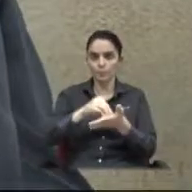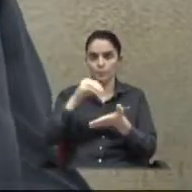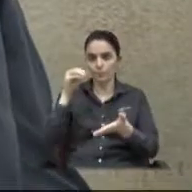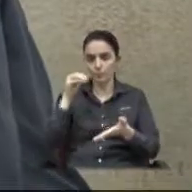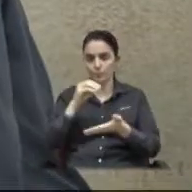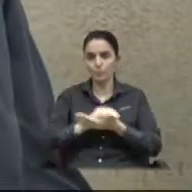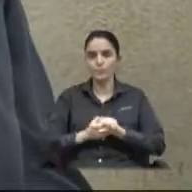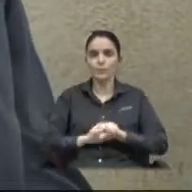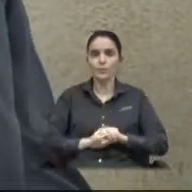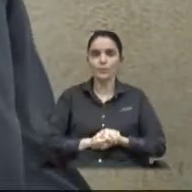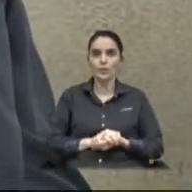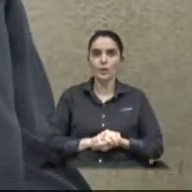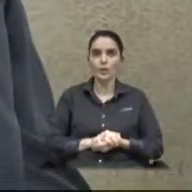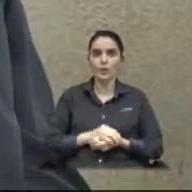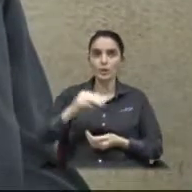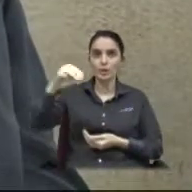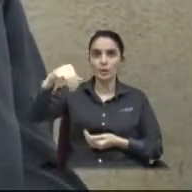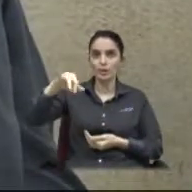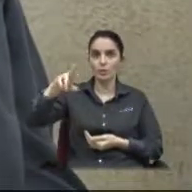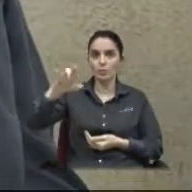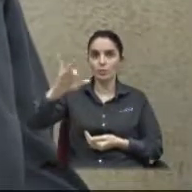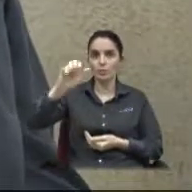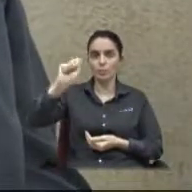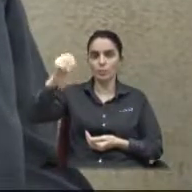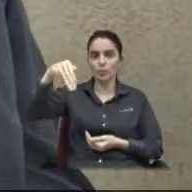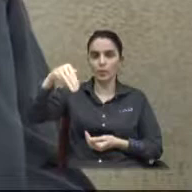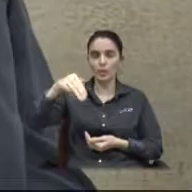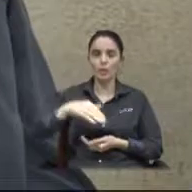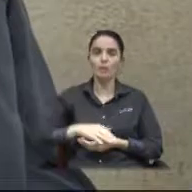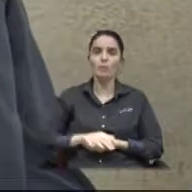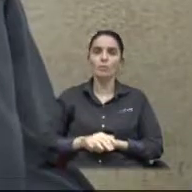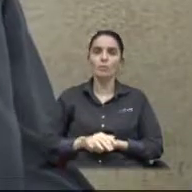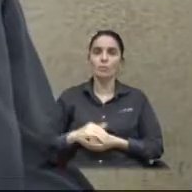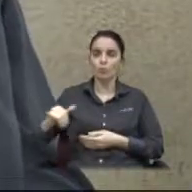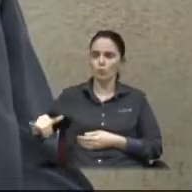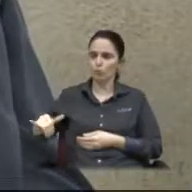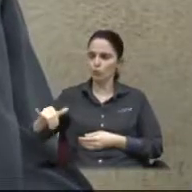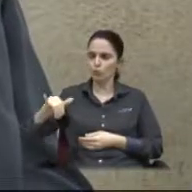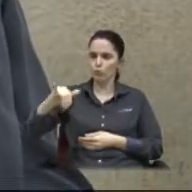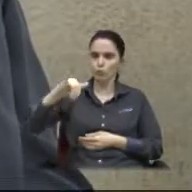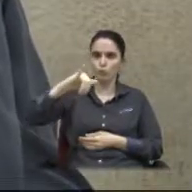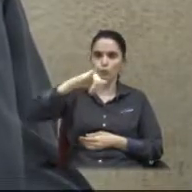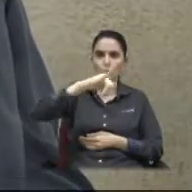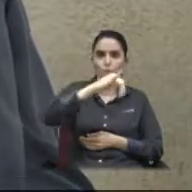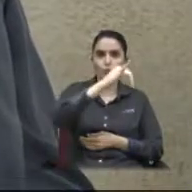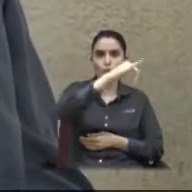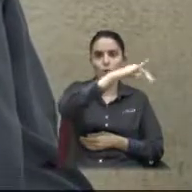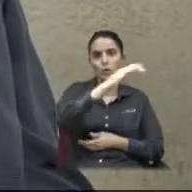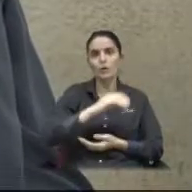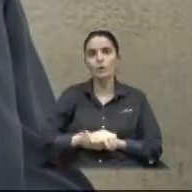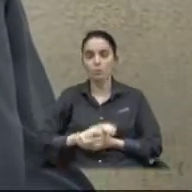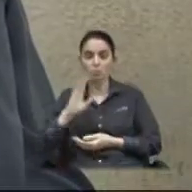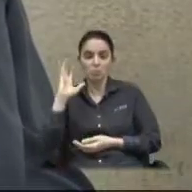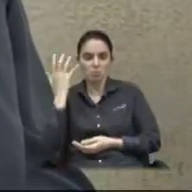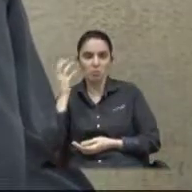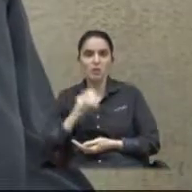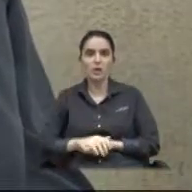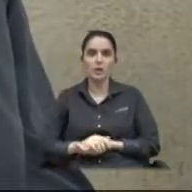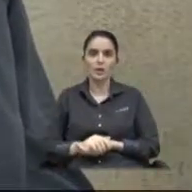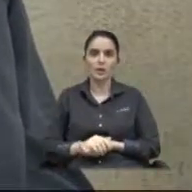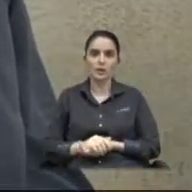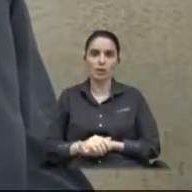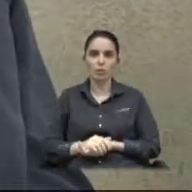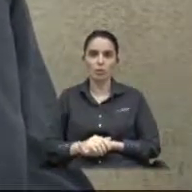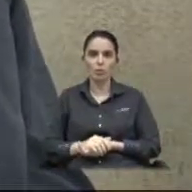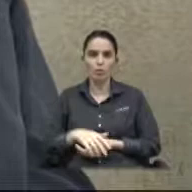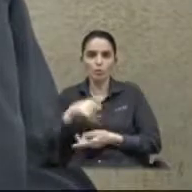que aconteceu com a Miriam Leitão dentro do avião. Se fosse ao contrário, toda a imprensa